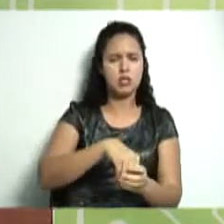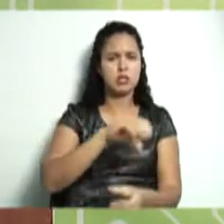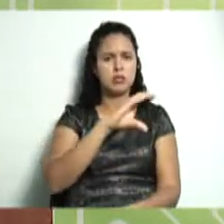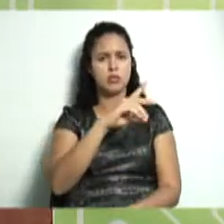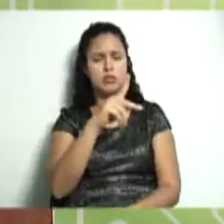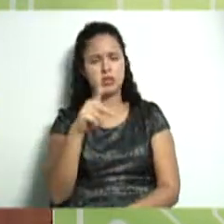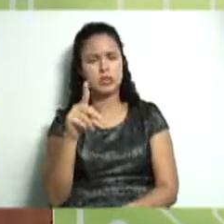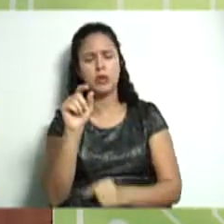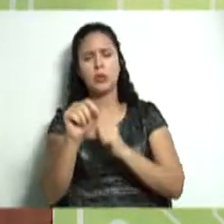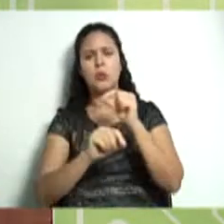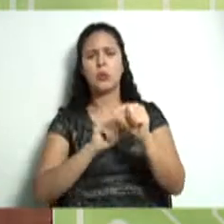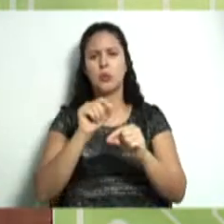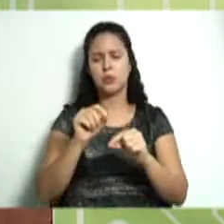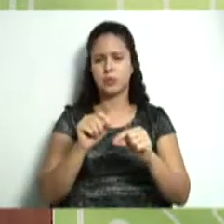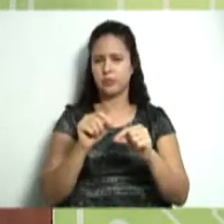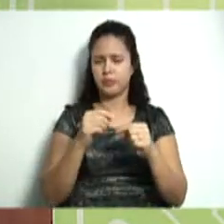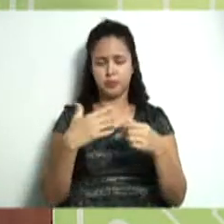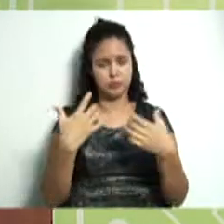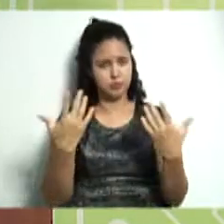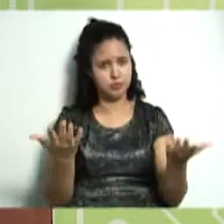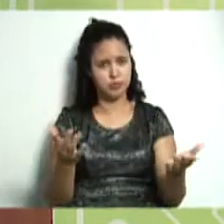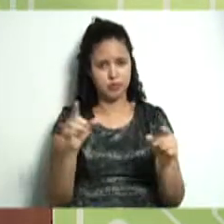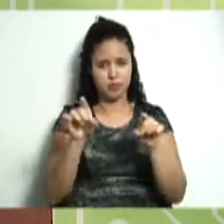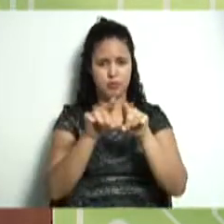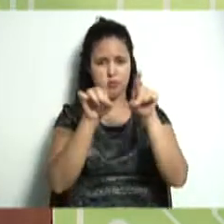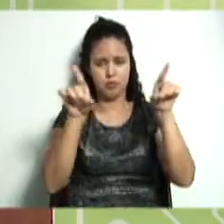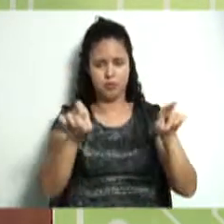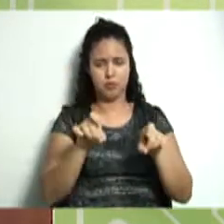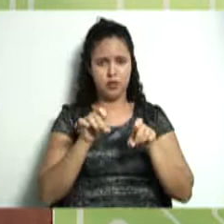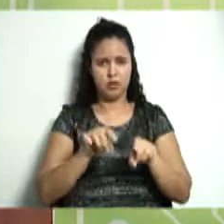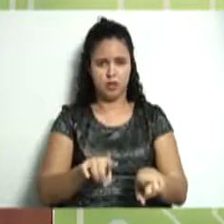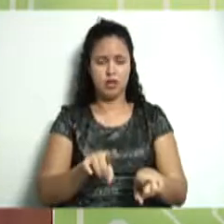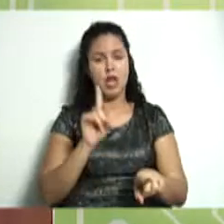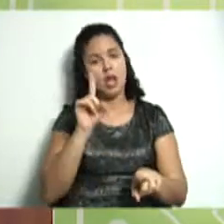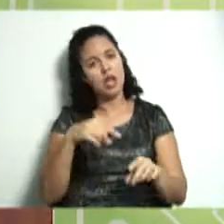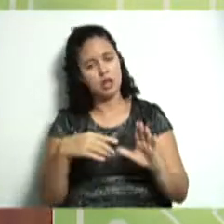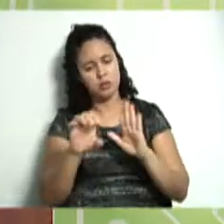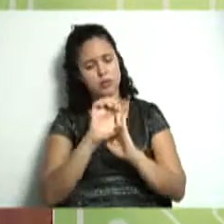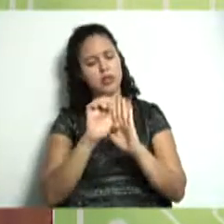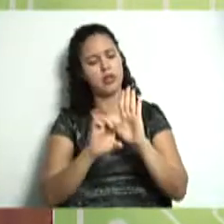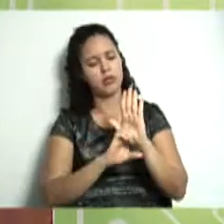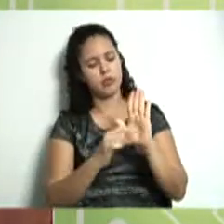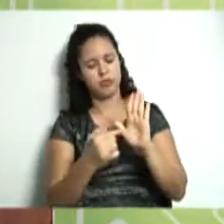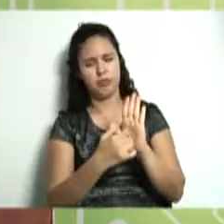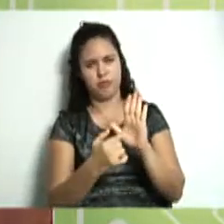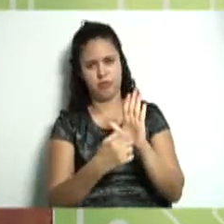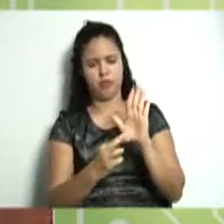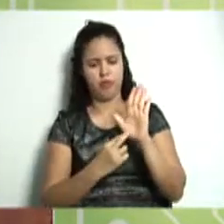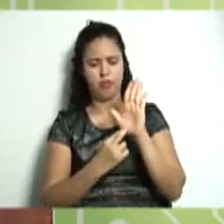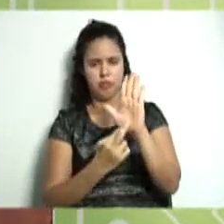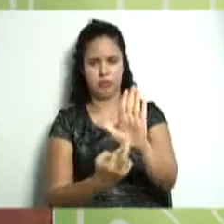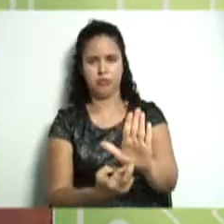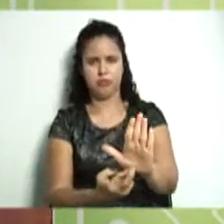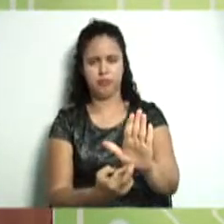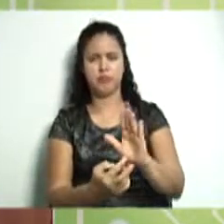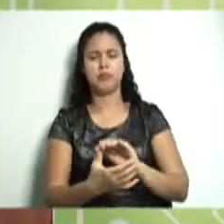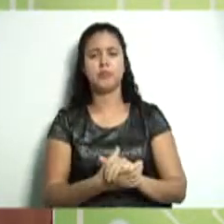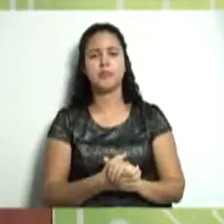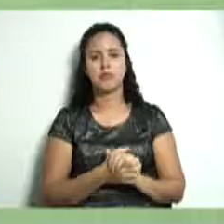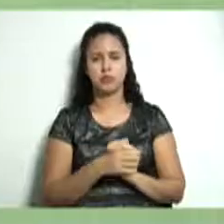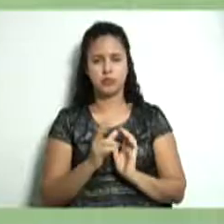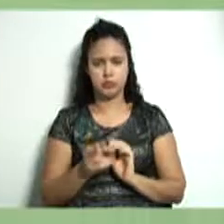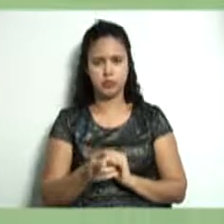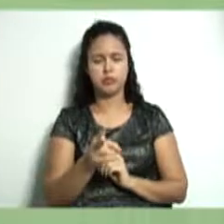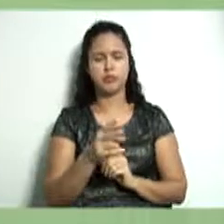uma cooperativa? É o estatuto que vai normatizar a maioria desses procedimentos.